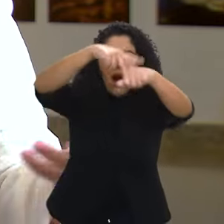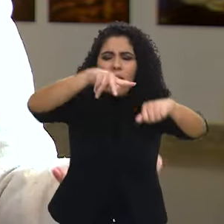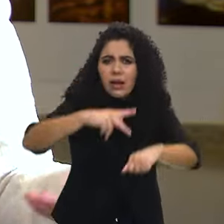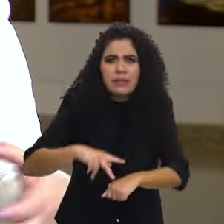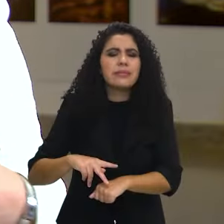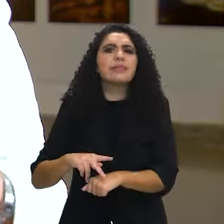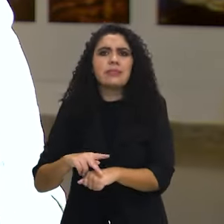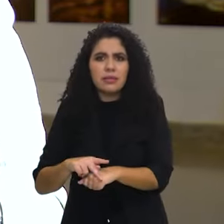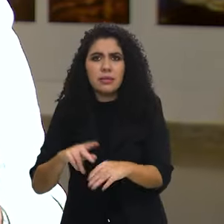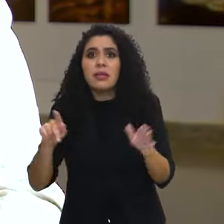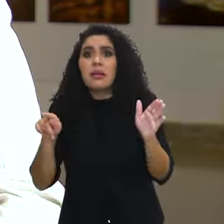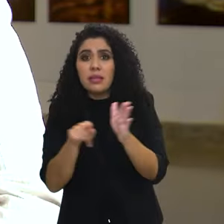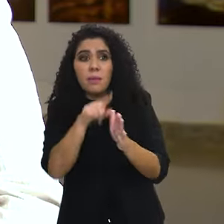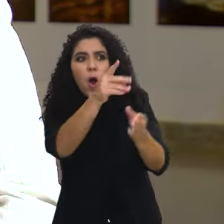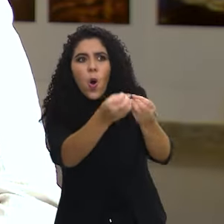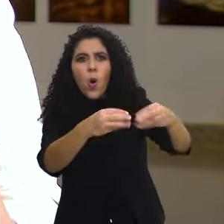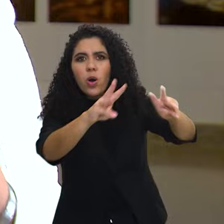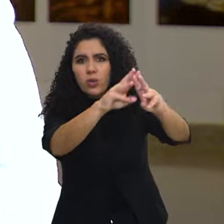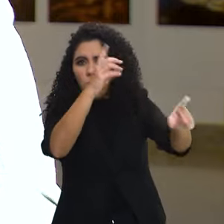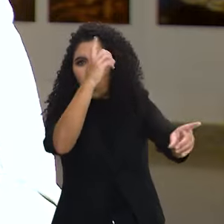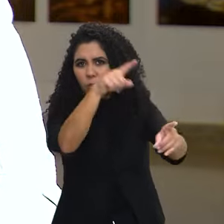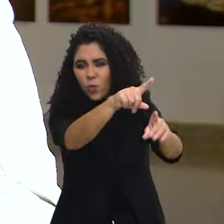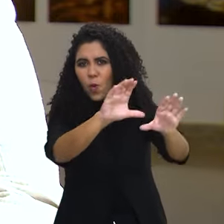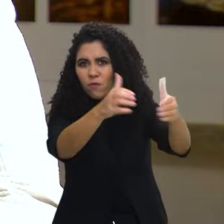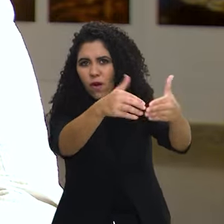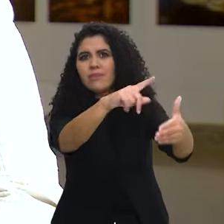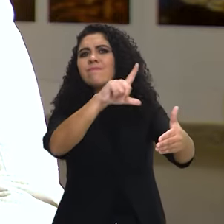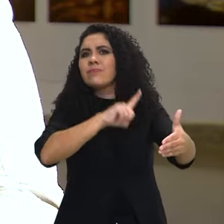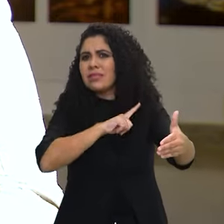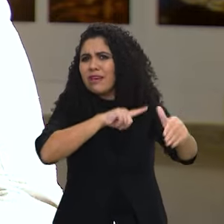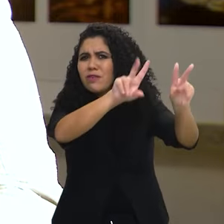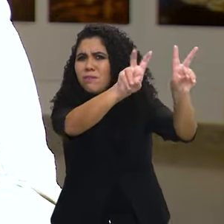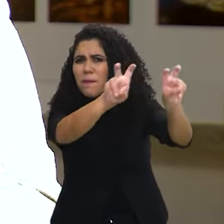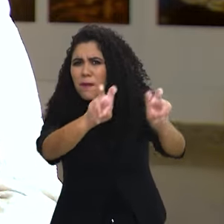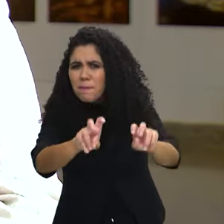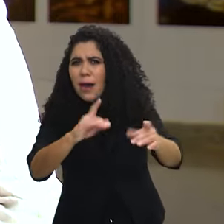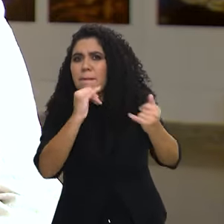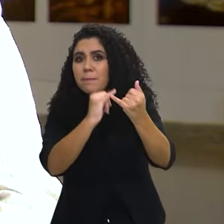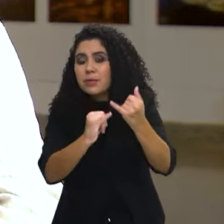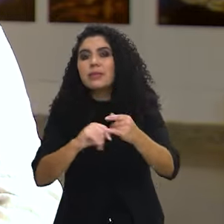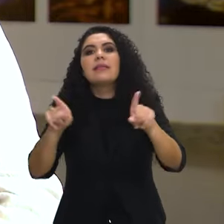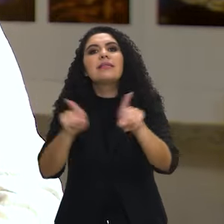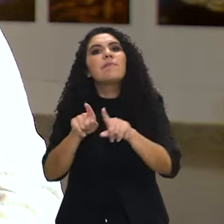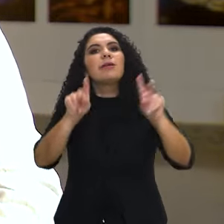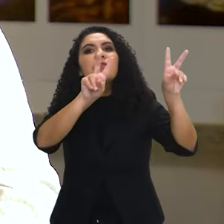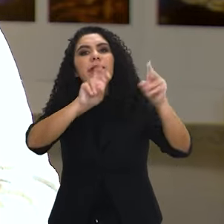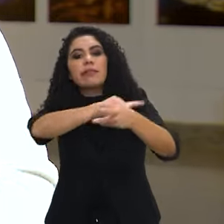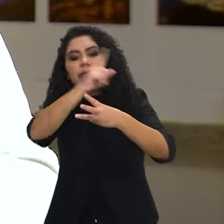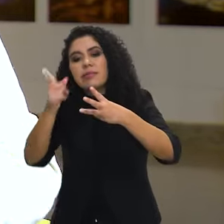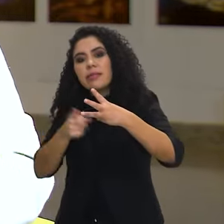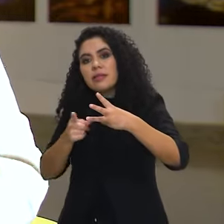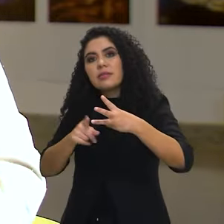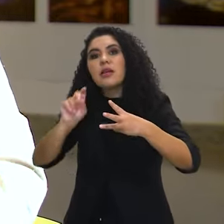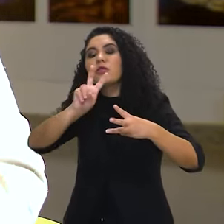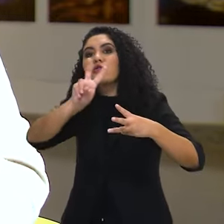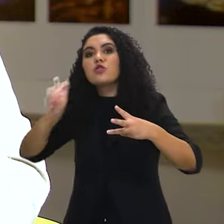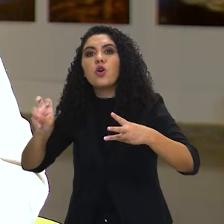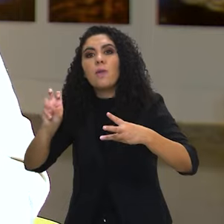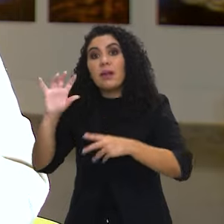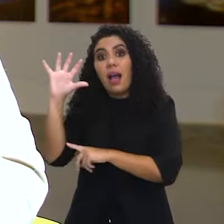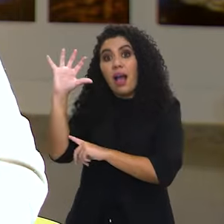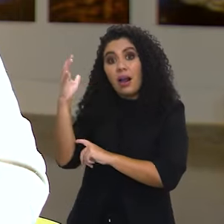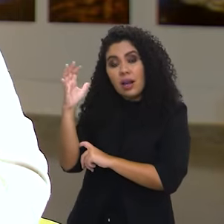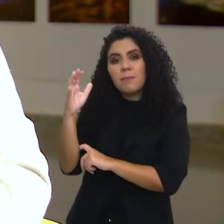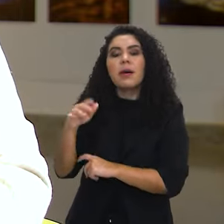csw isso veio com força e o terceiro item que é a questão da justiça climática a justiça climática as